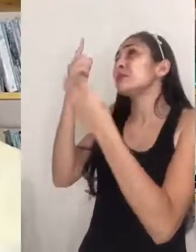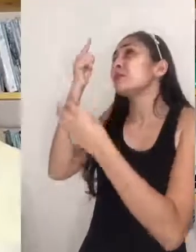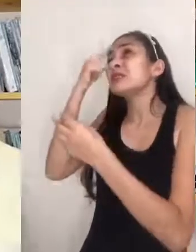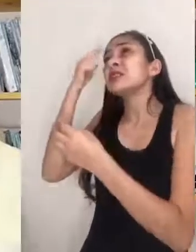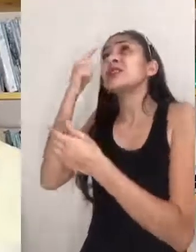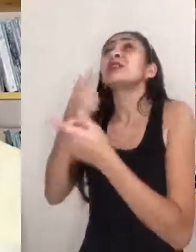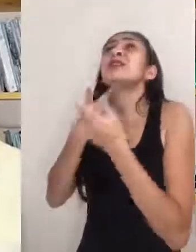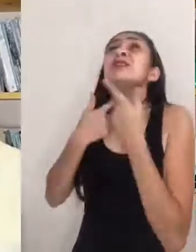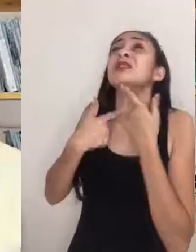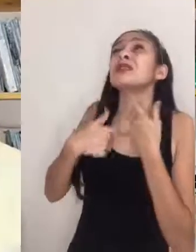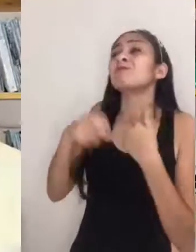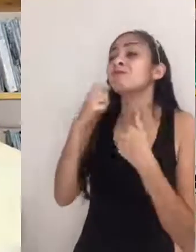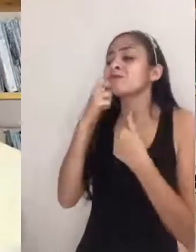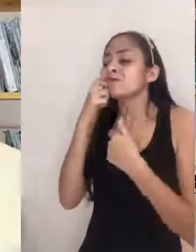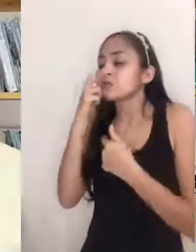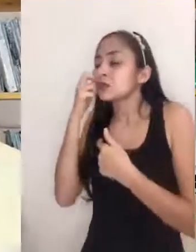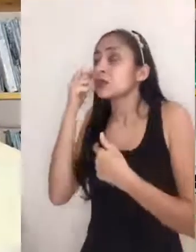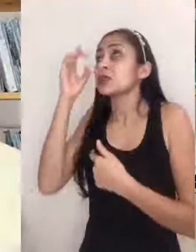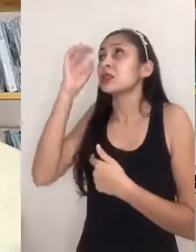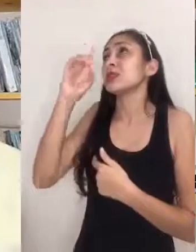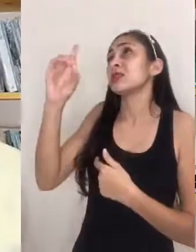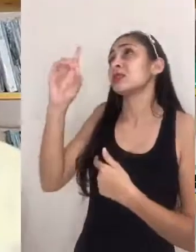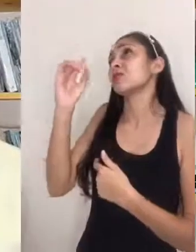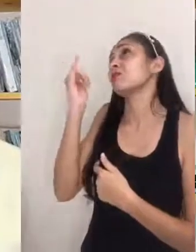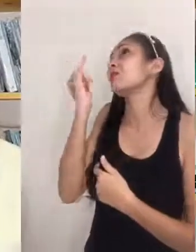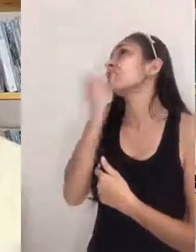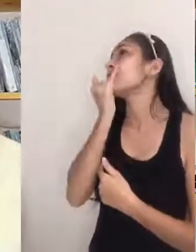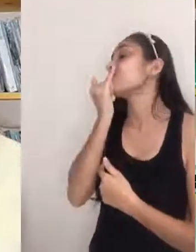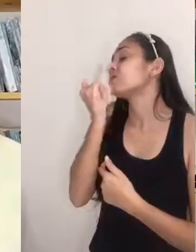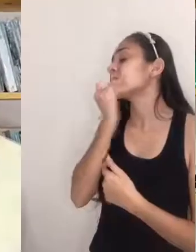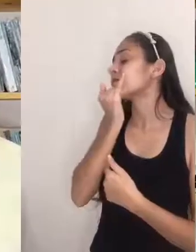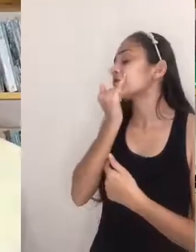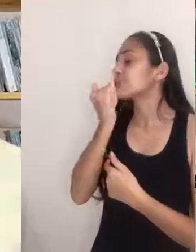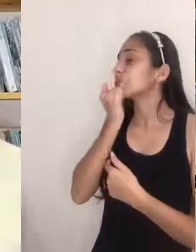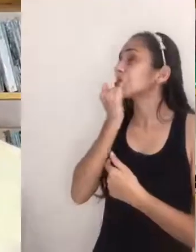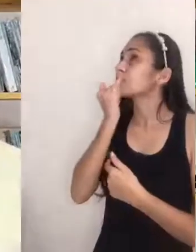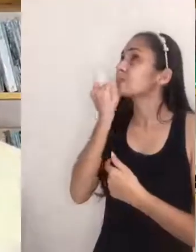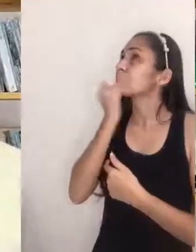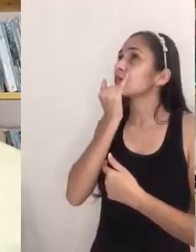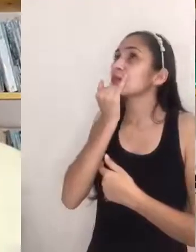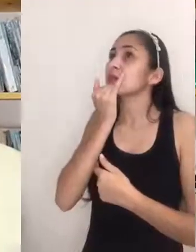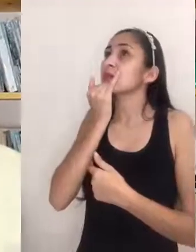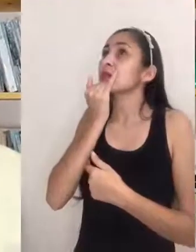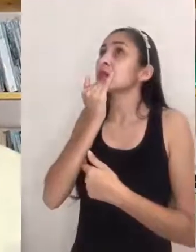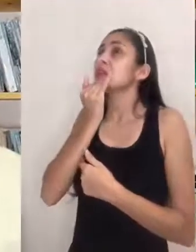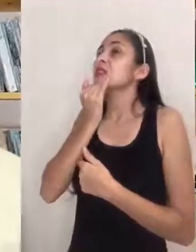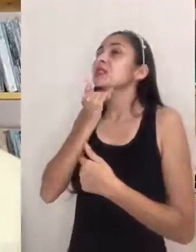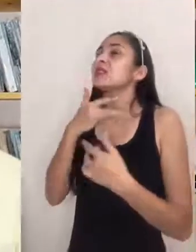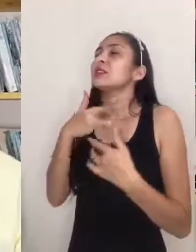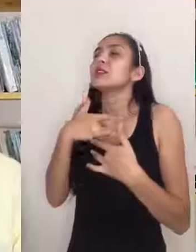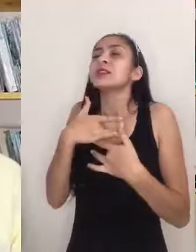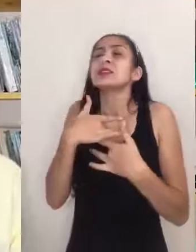que planejou e que ofendeu a Deus. E pedir ao Senhor o seu perdão.